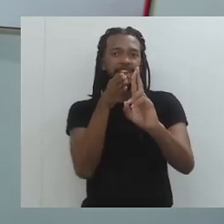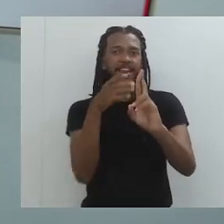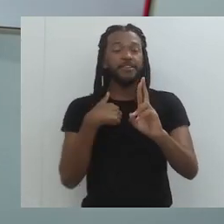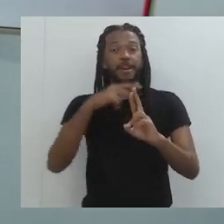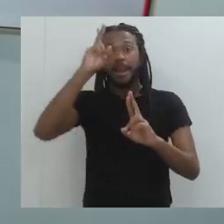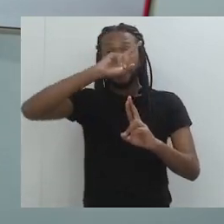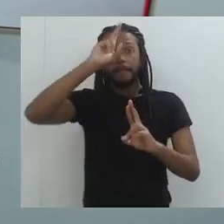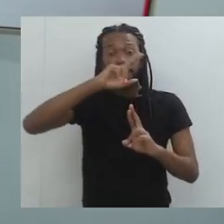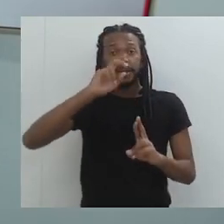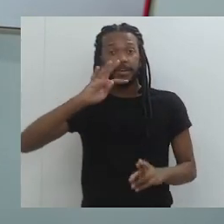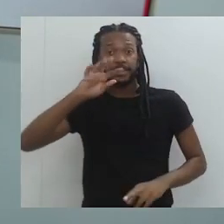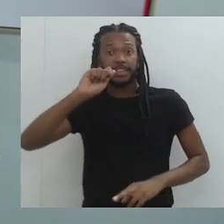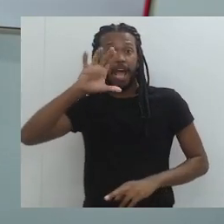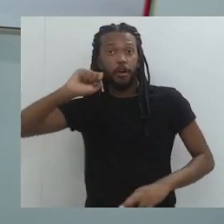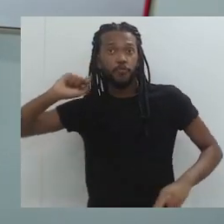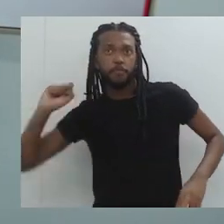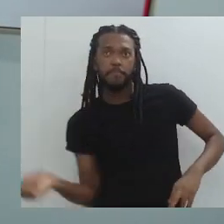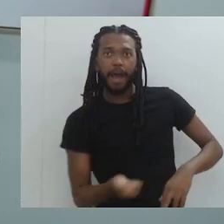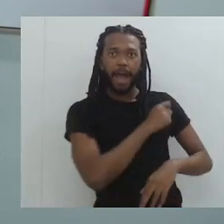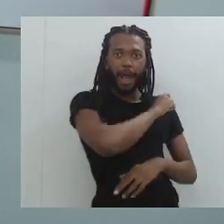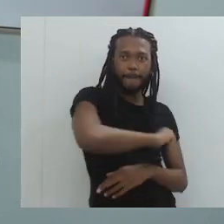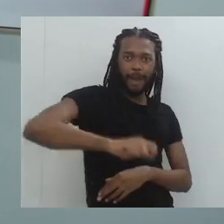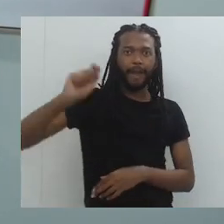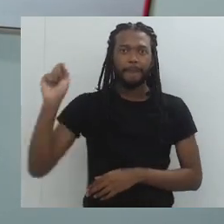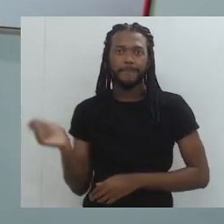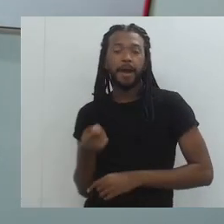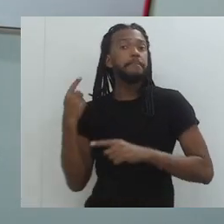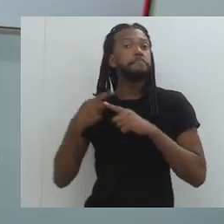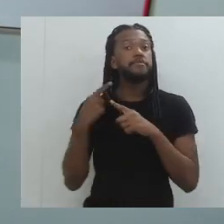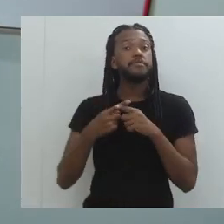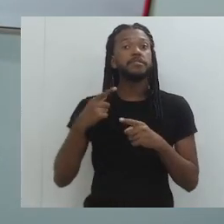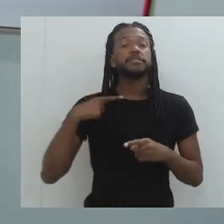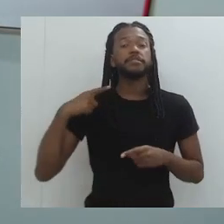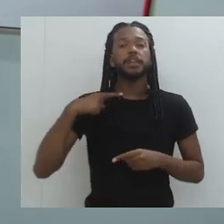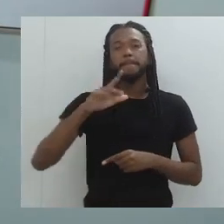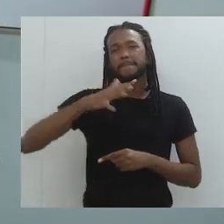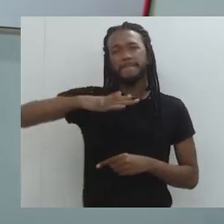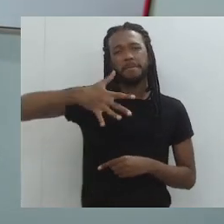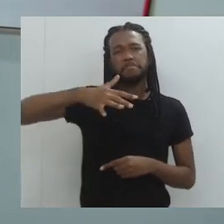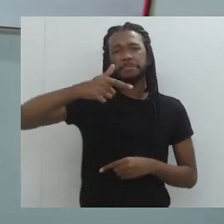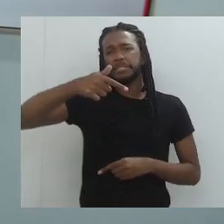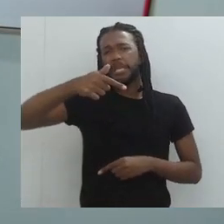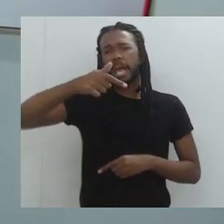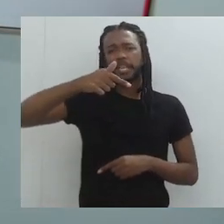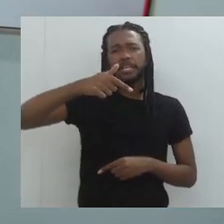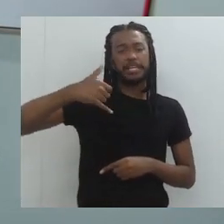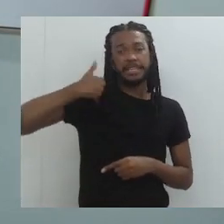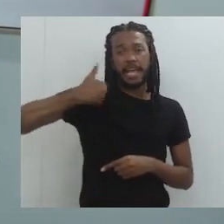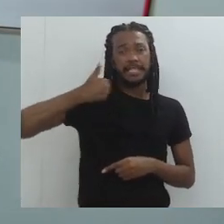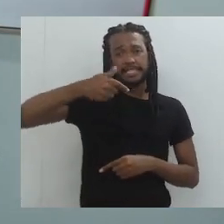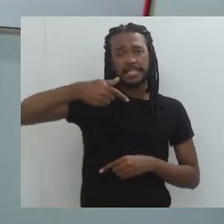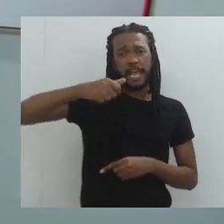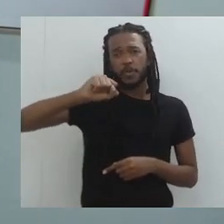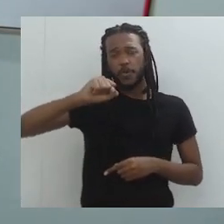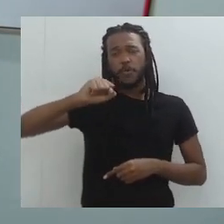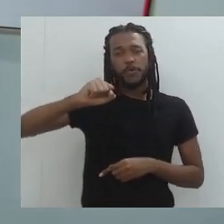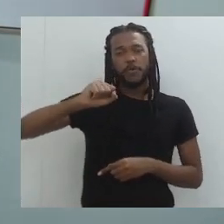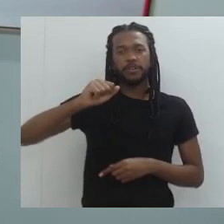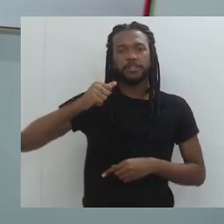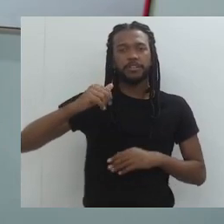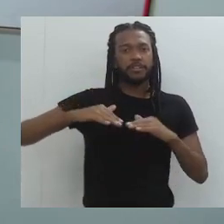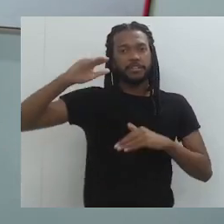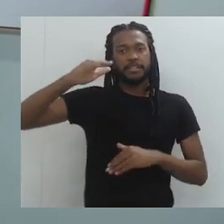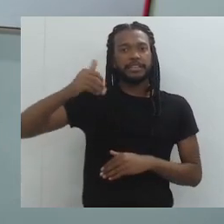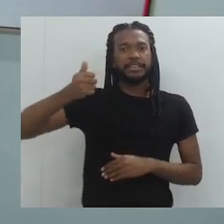aqui me lembrando do taco da rua. E era bem interessante porque eu tinha mais ou menos 7, 8 anos, até mais ou menos 13,